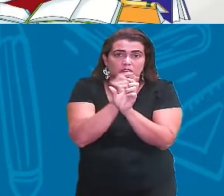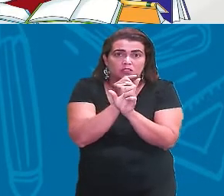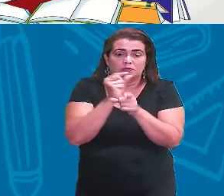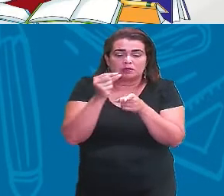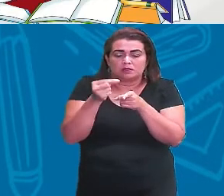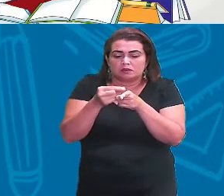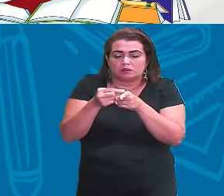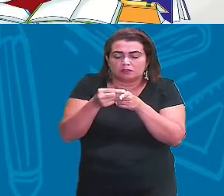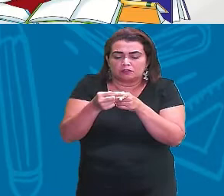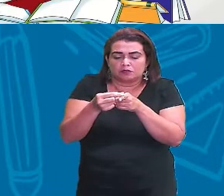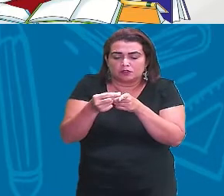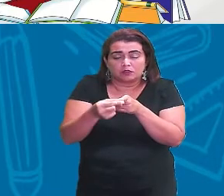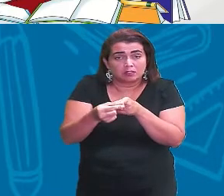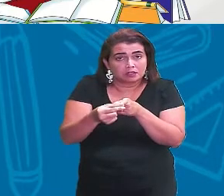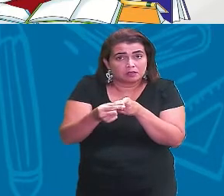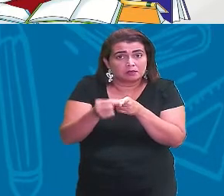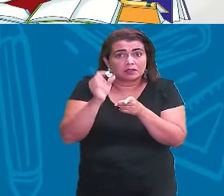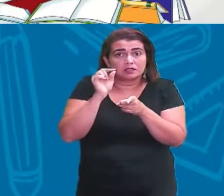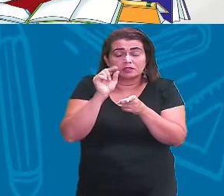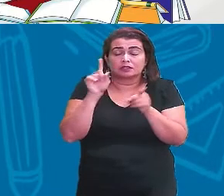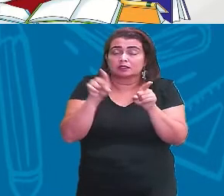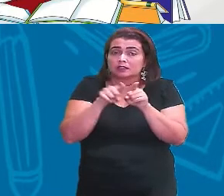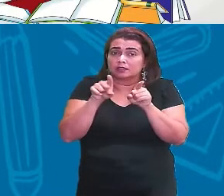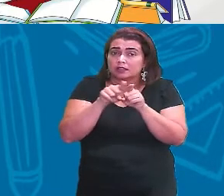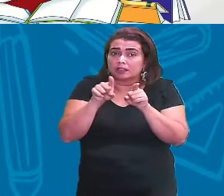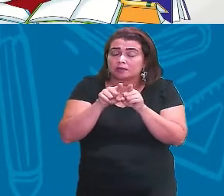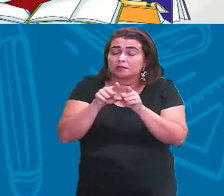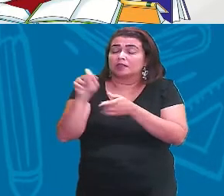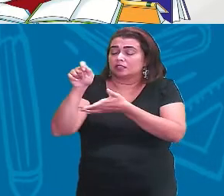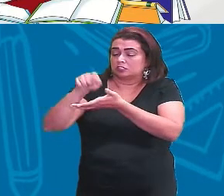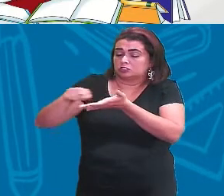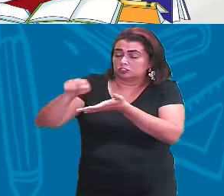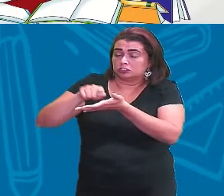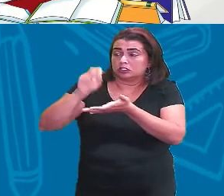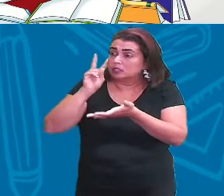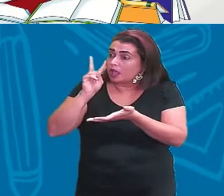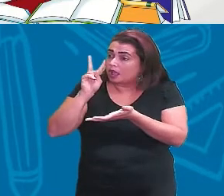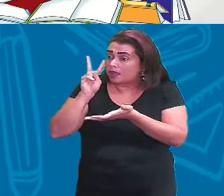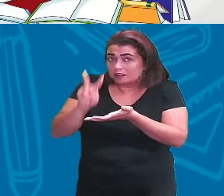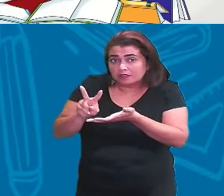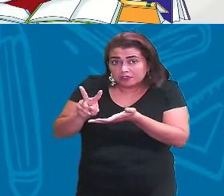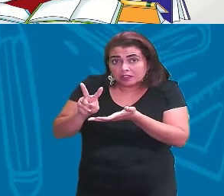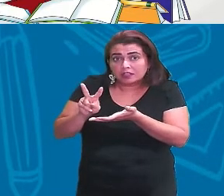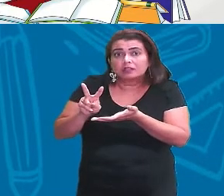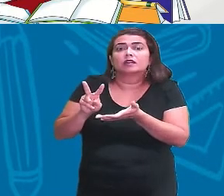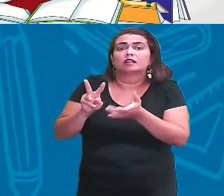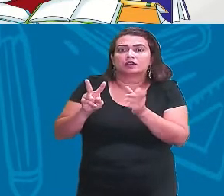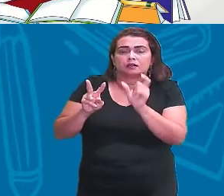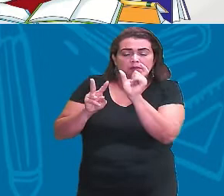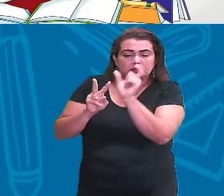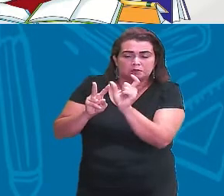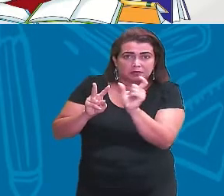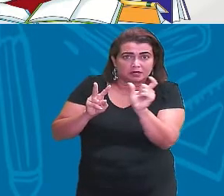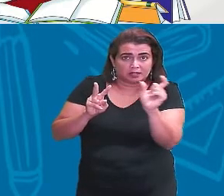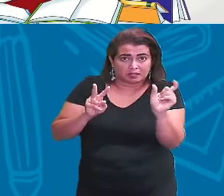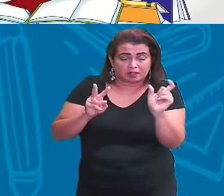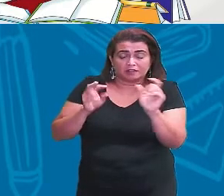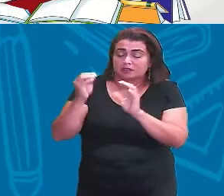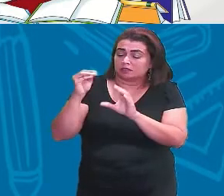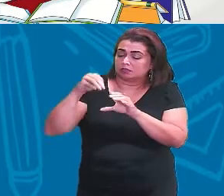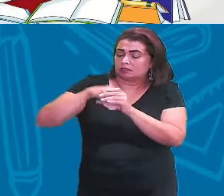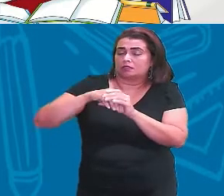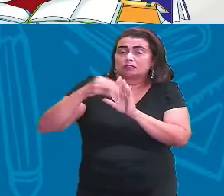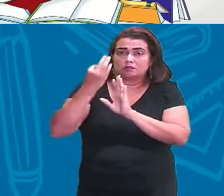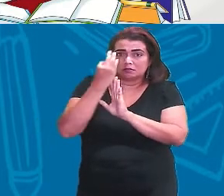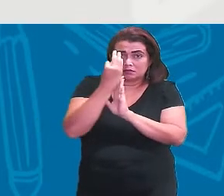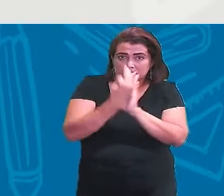com a sua representação escrita, tá? São palavras como unidades gráficas num texto.